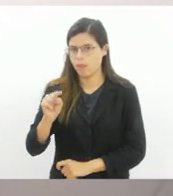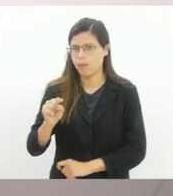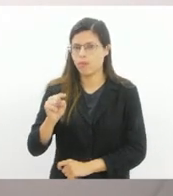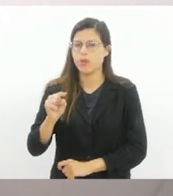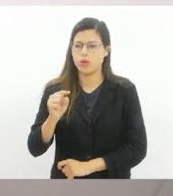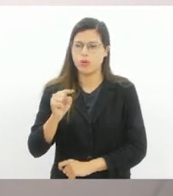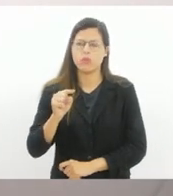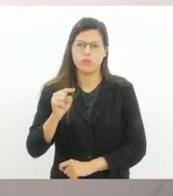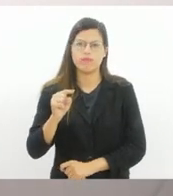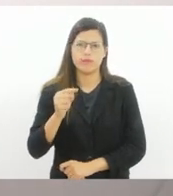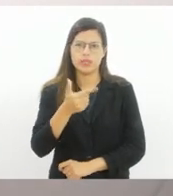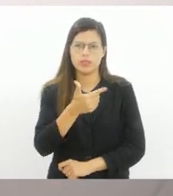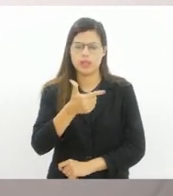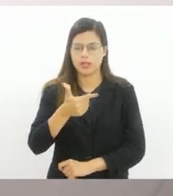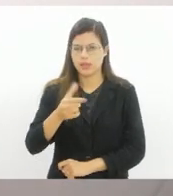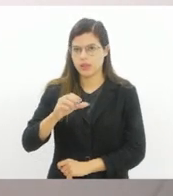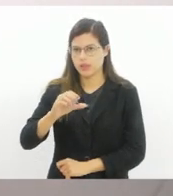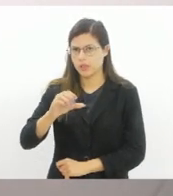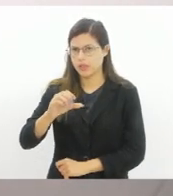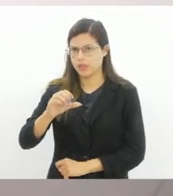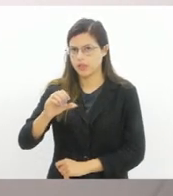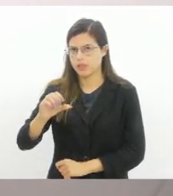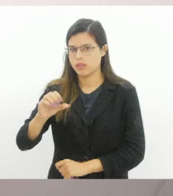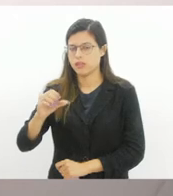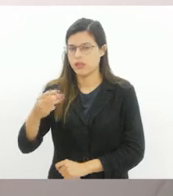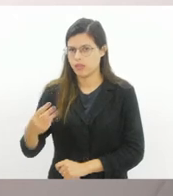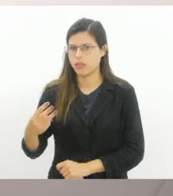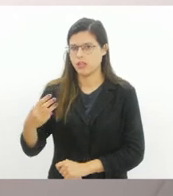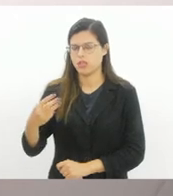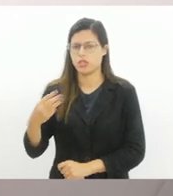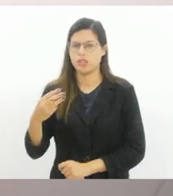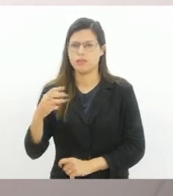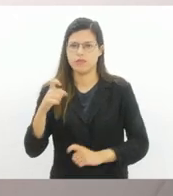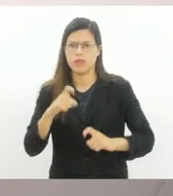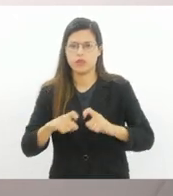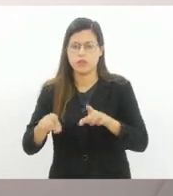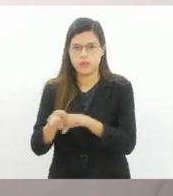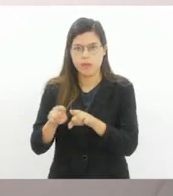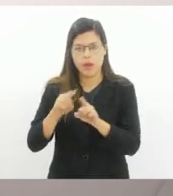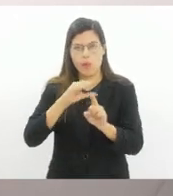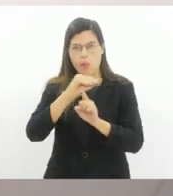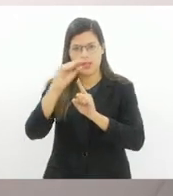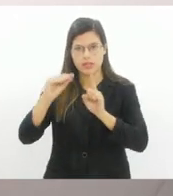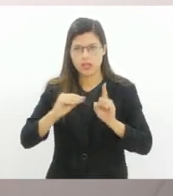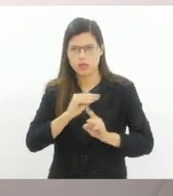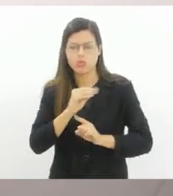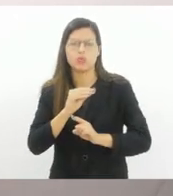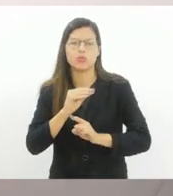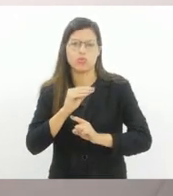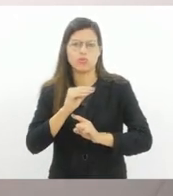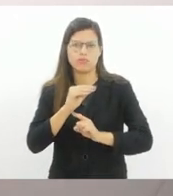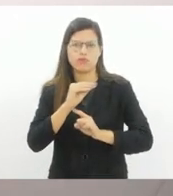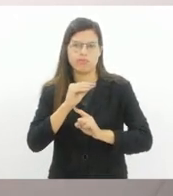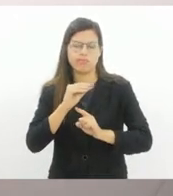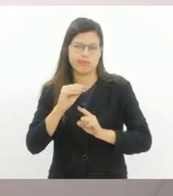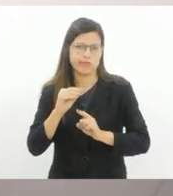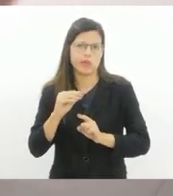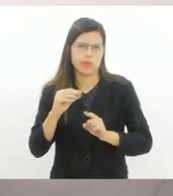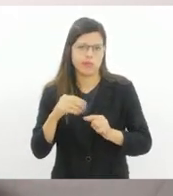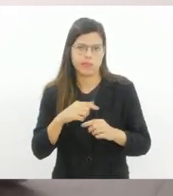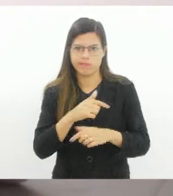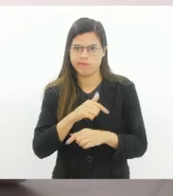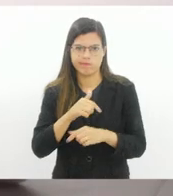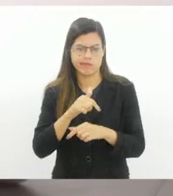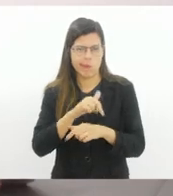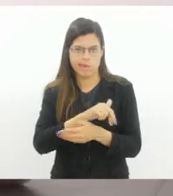21.373 casos e o assédio sexual com 6.888 casos. É, quando a gente